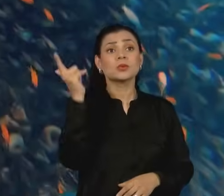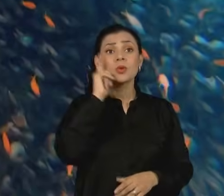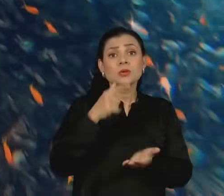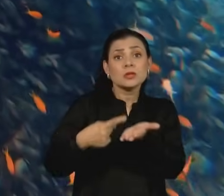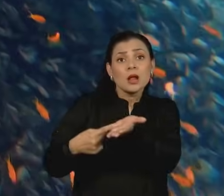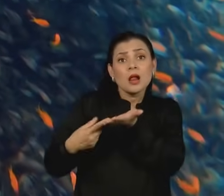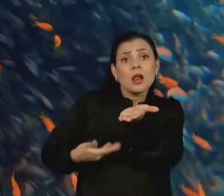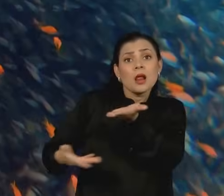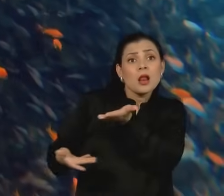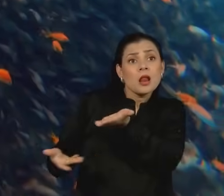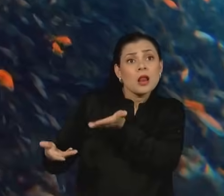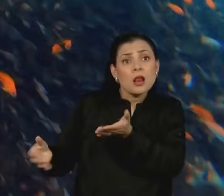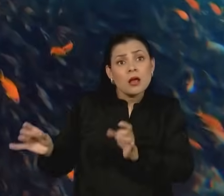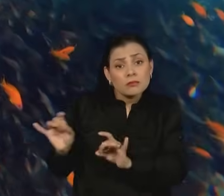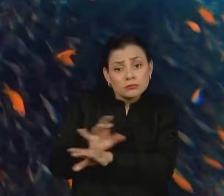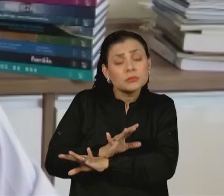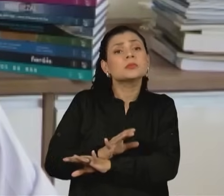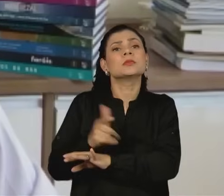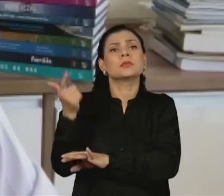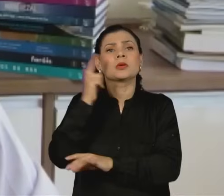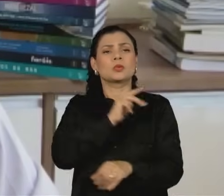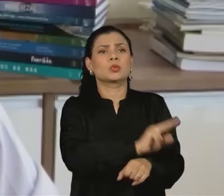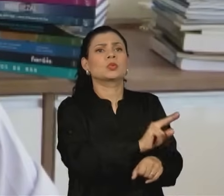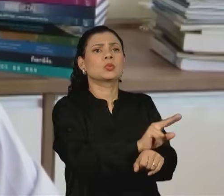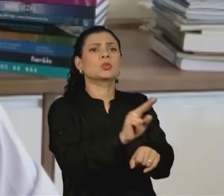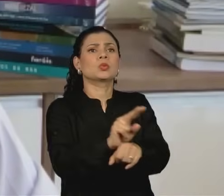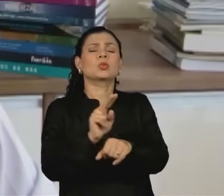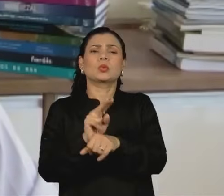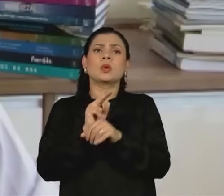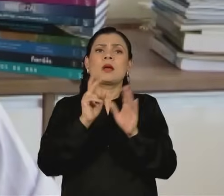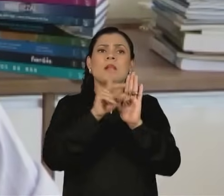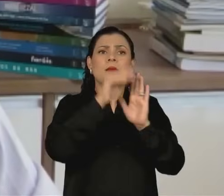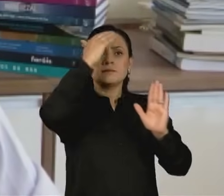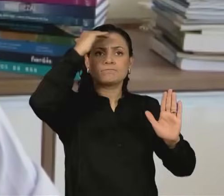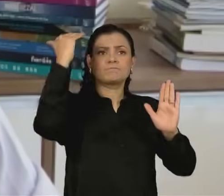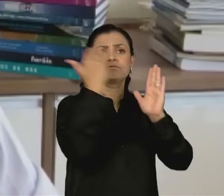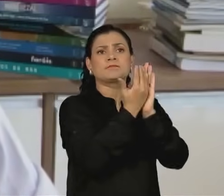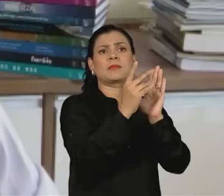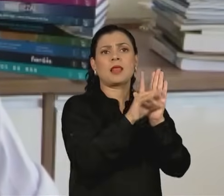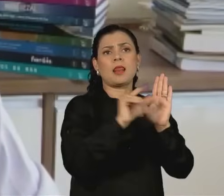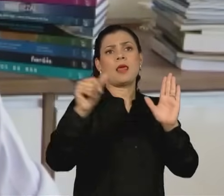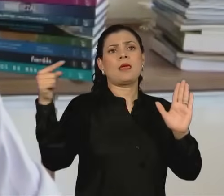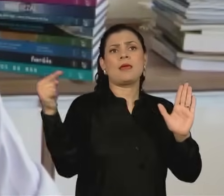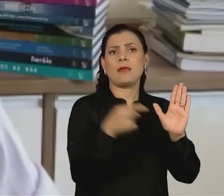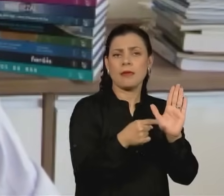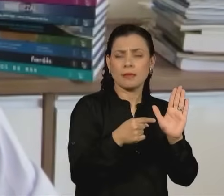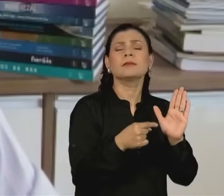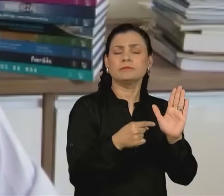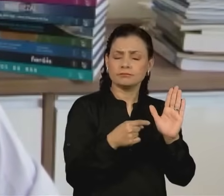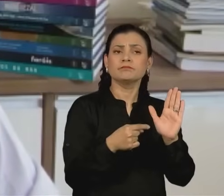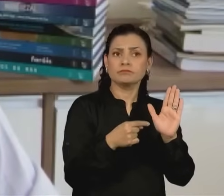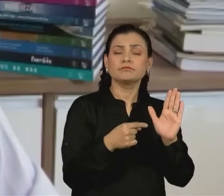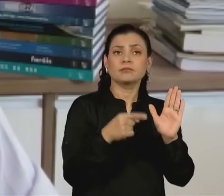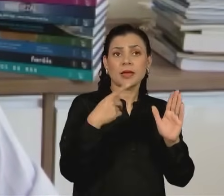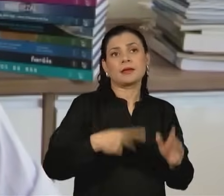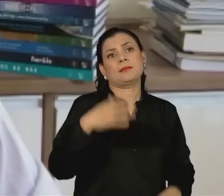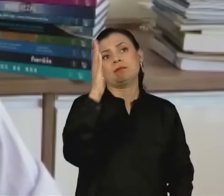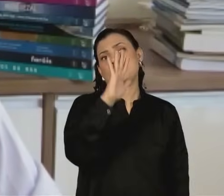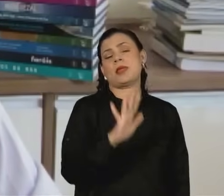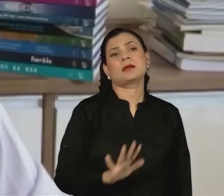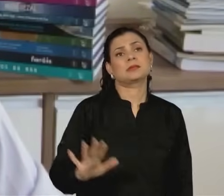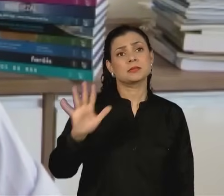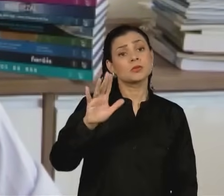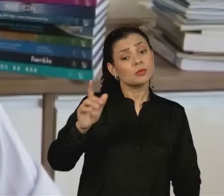diálogos necessários para que essa lei ela efetivamente se capilarize no território brasileiro